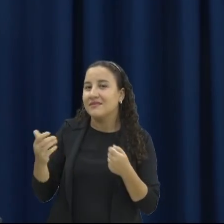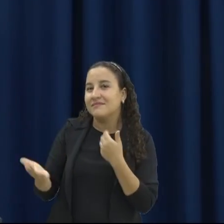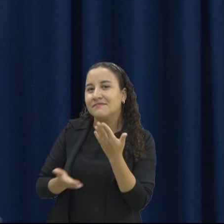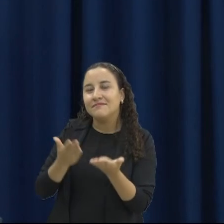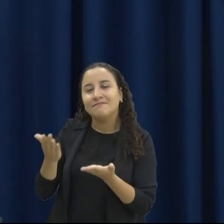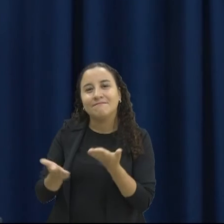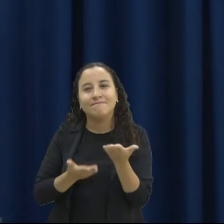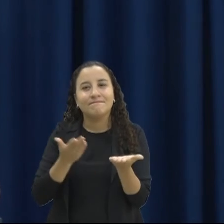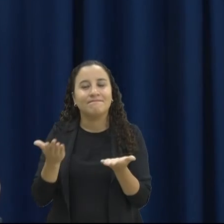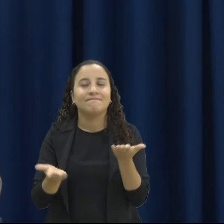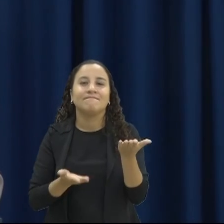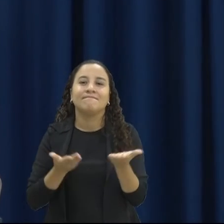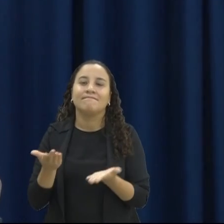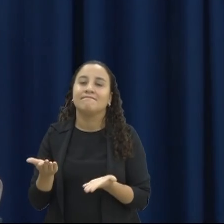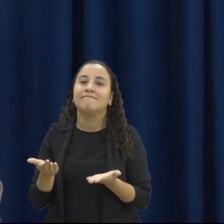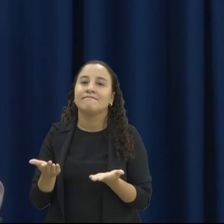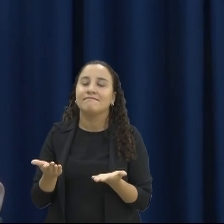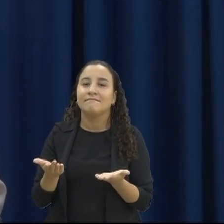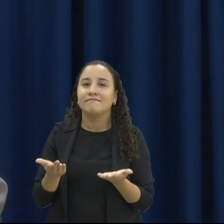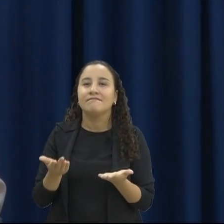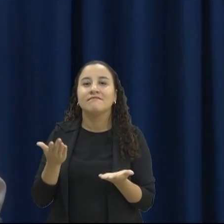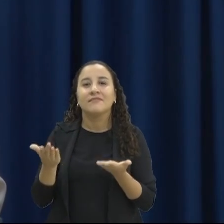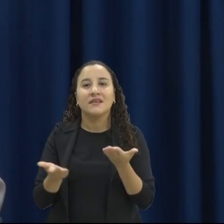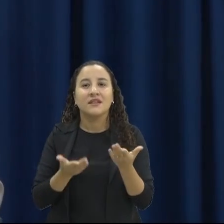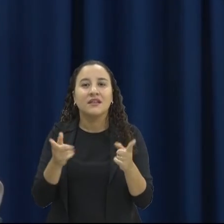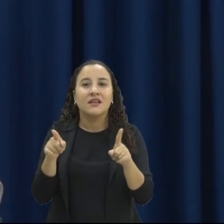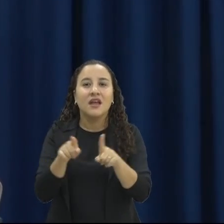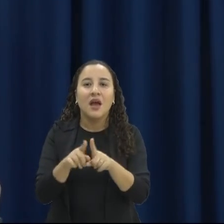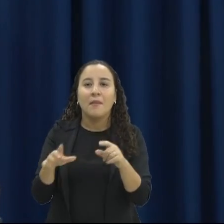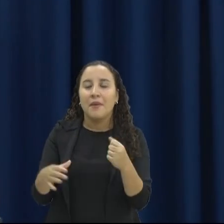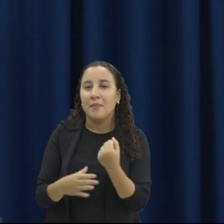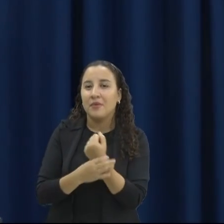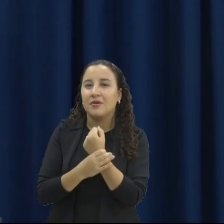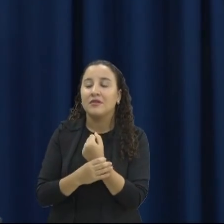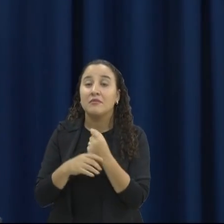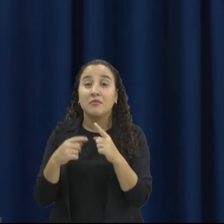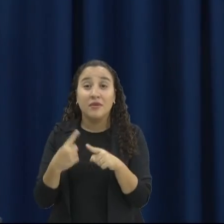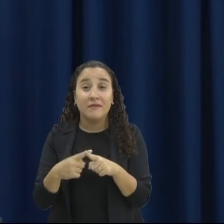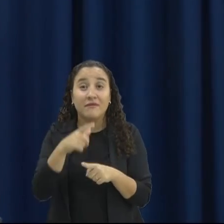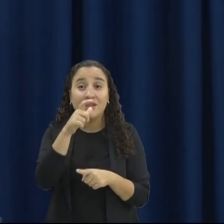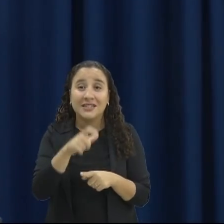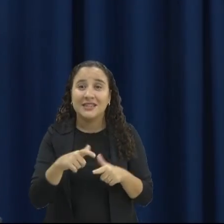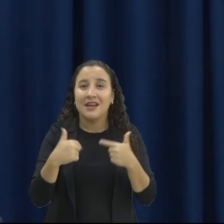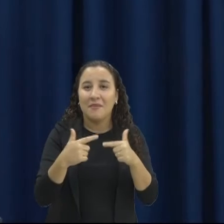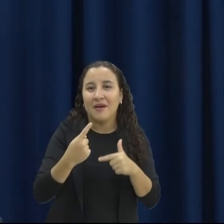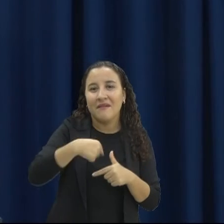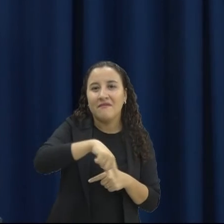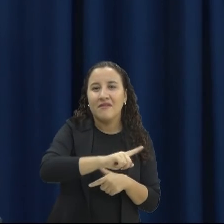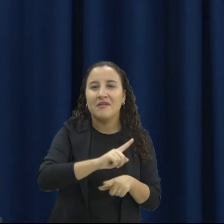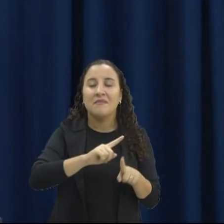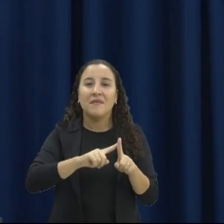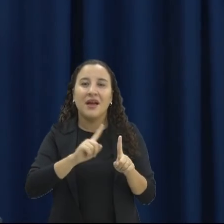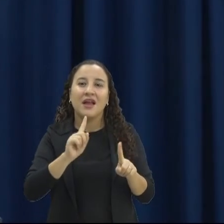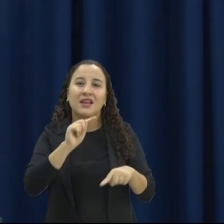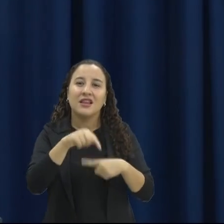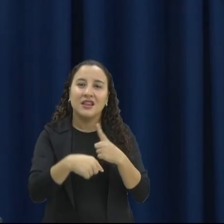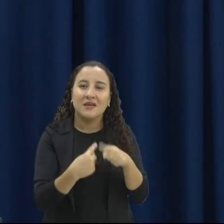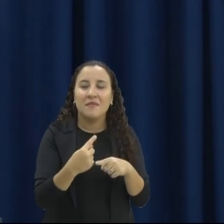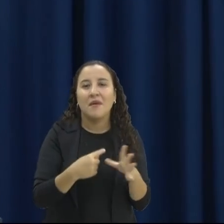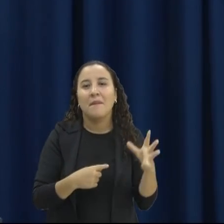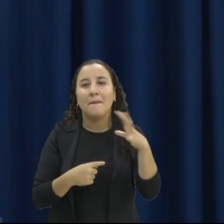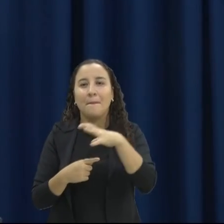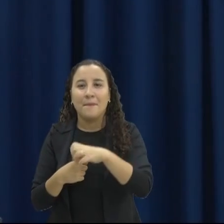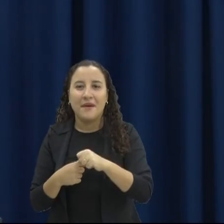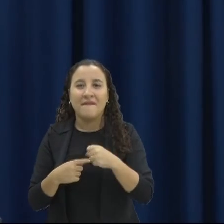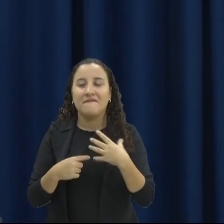filho todo o cuidado, para dar ao seu filho toda a proteção enquanto você trabalha. E para, no final do dia, você vai pegar o seu filho e